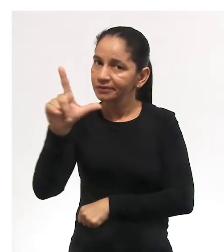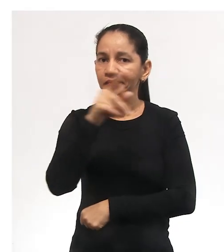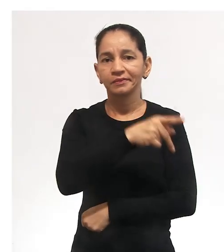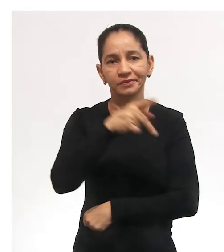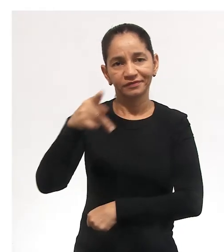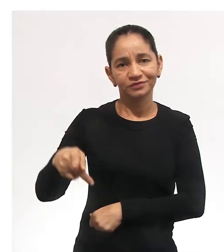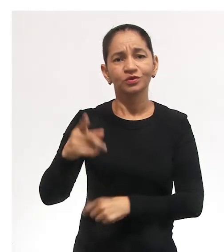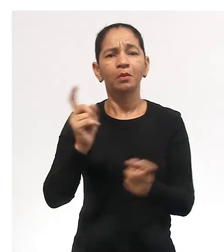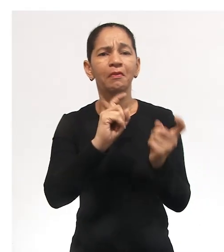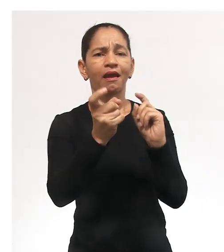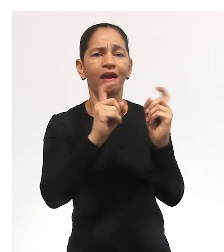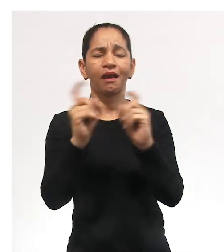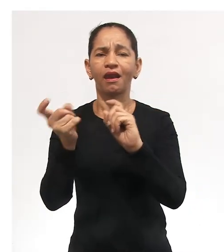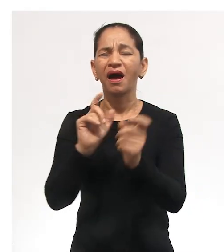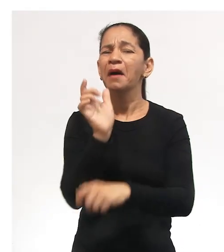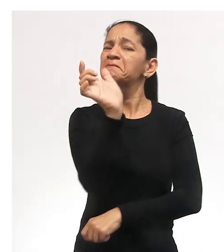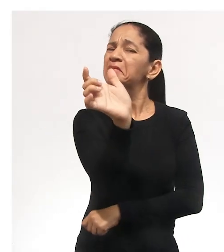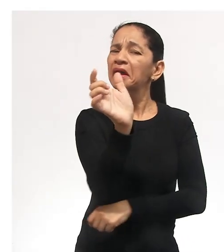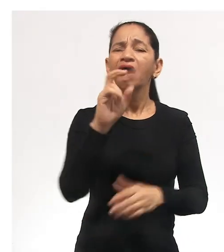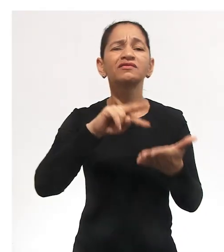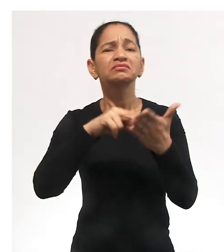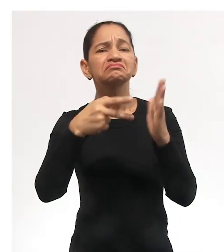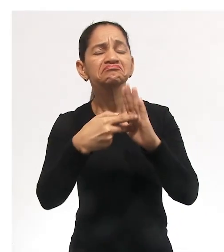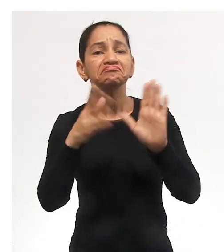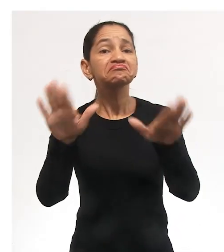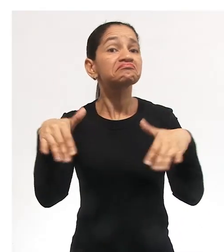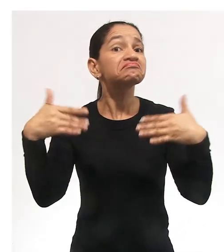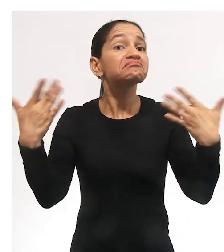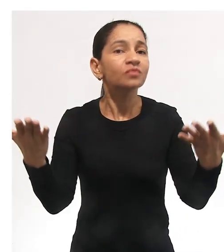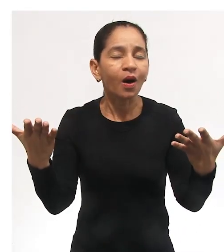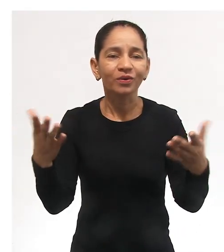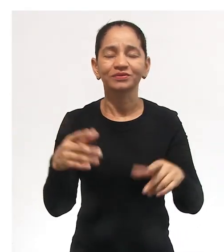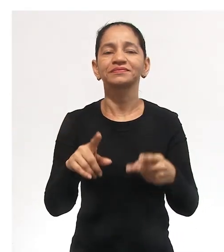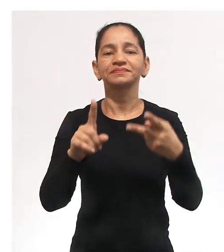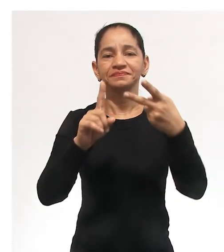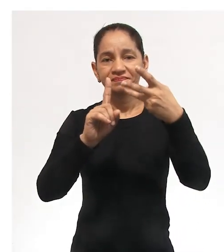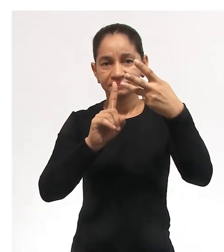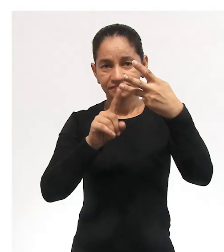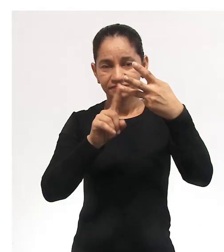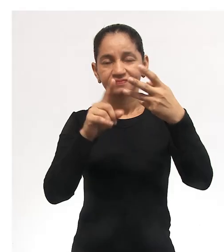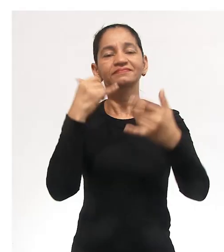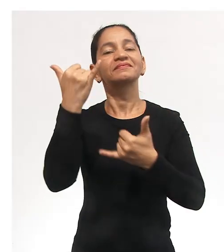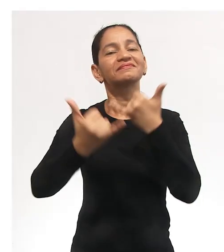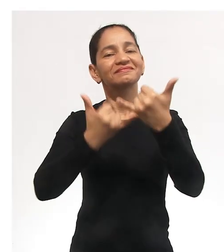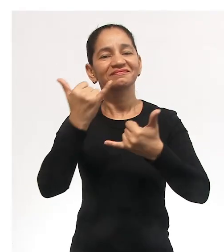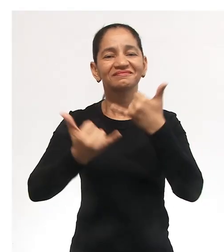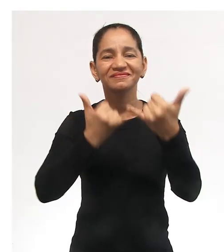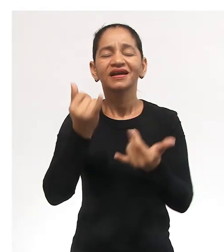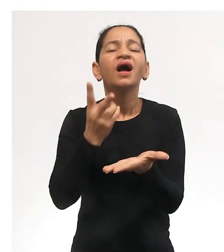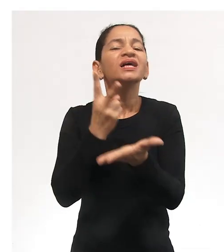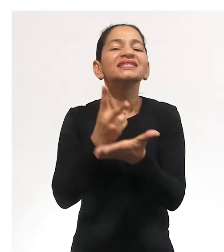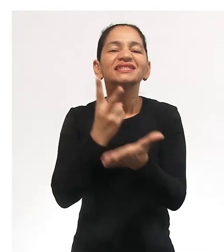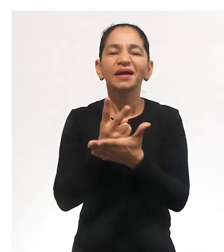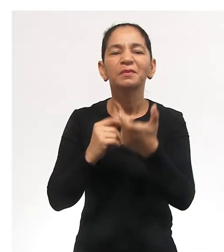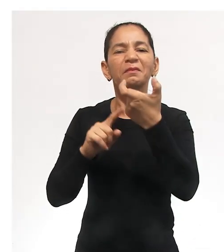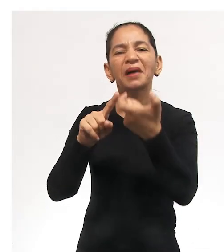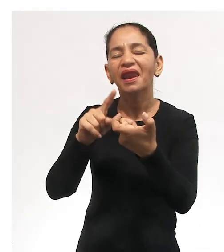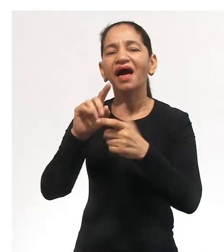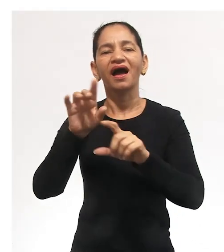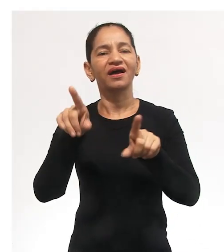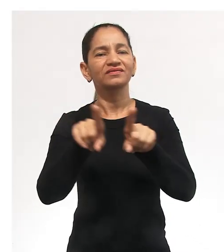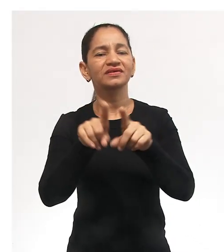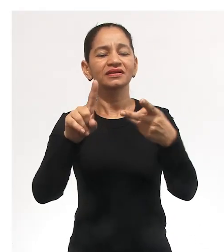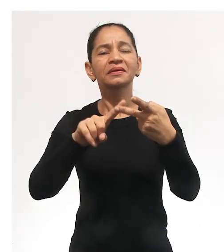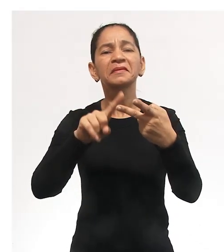os significados das palavras e frases. Jogos e atividades lúdicas, uso de jogos de palavras, quebra-cabeças